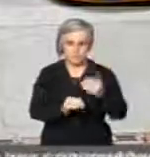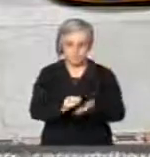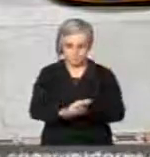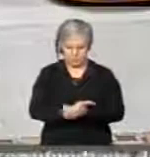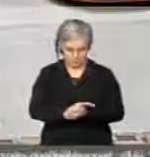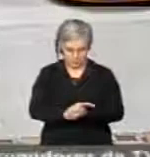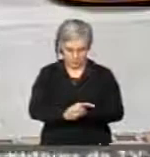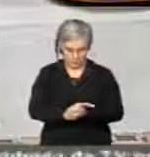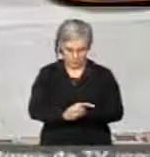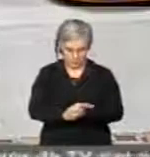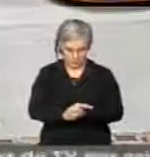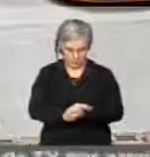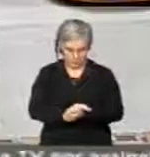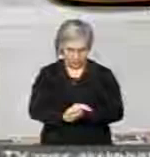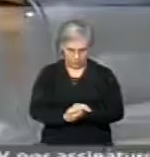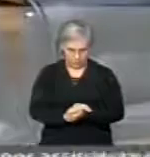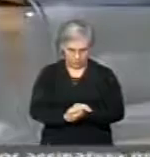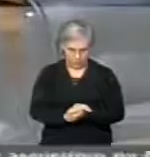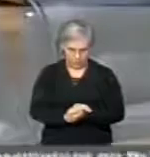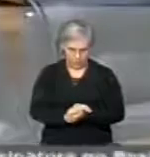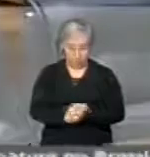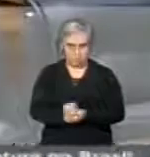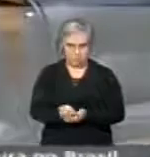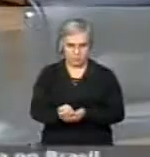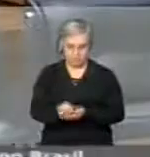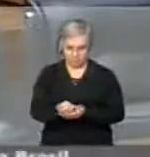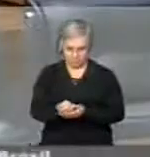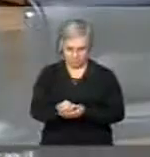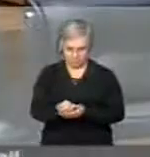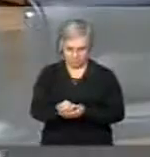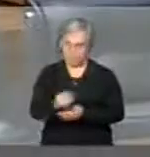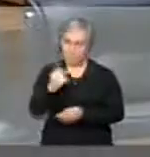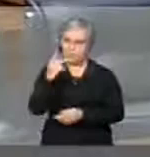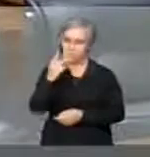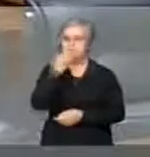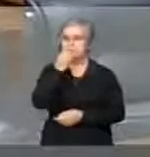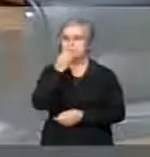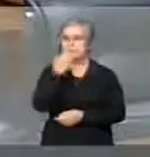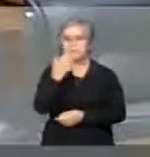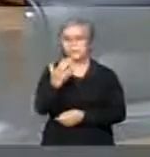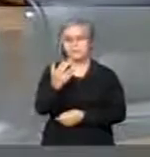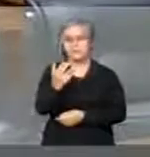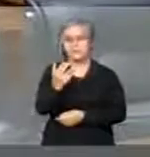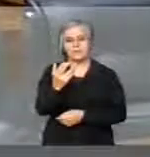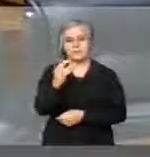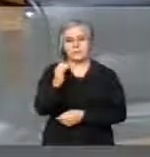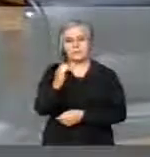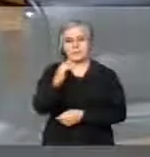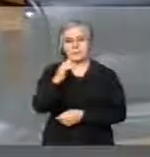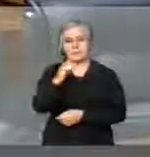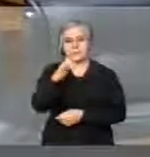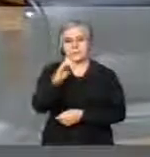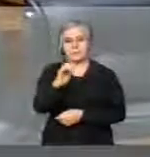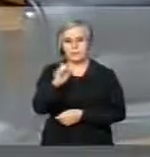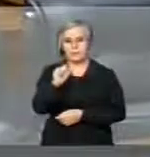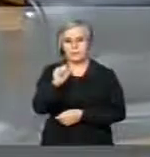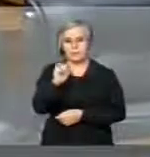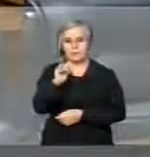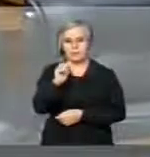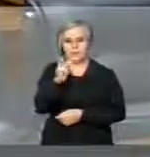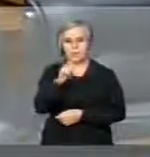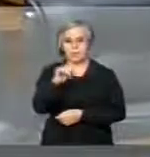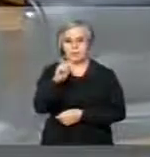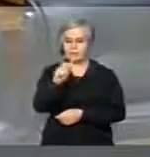vou roubar. A generosidade eclesiástica de Vossa Excelência não vai permitir que ele seja punido com o meu pecado.